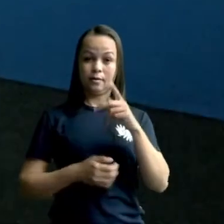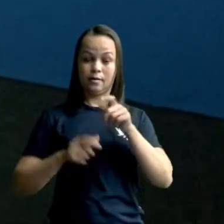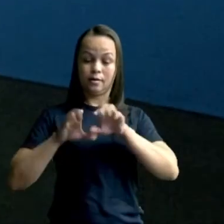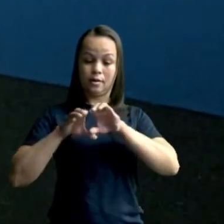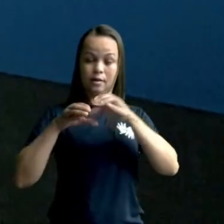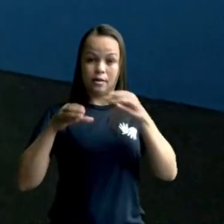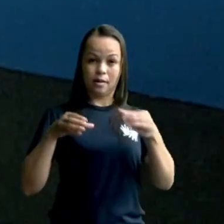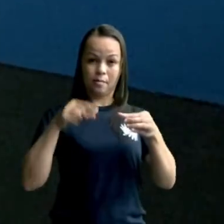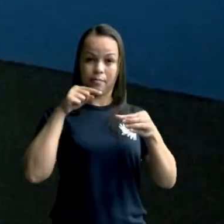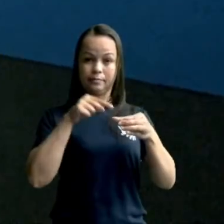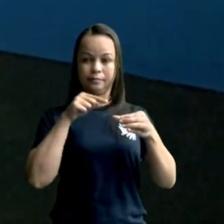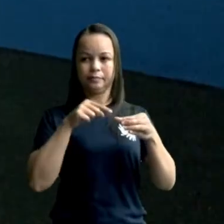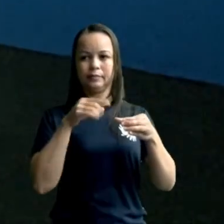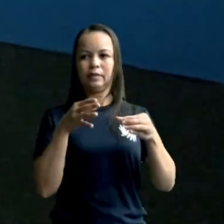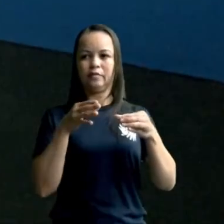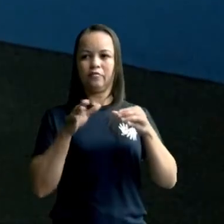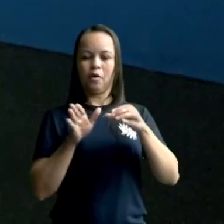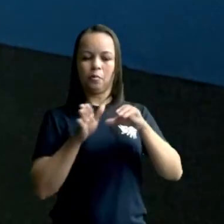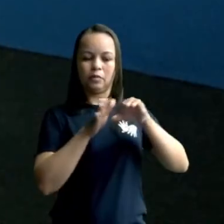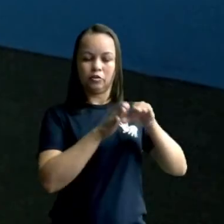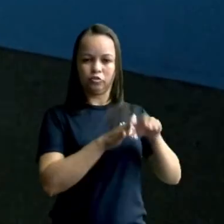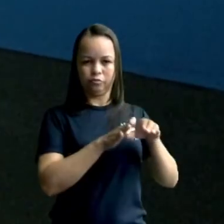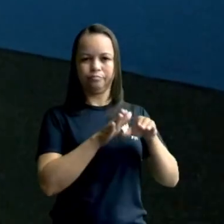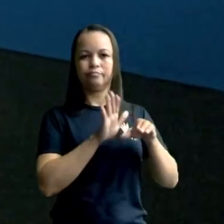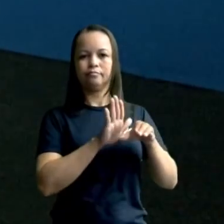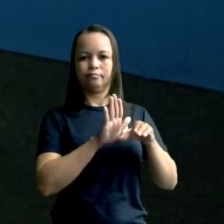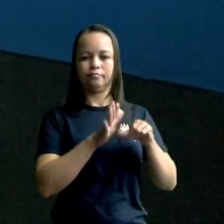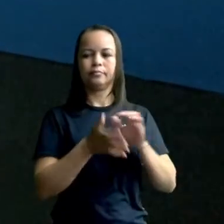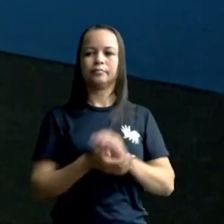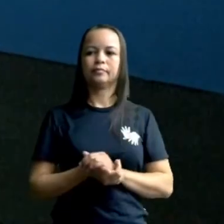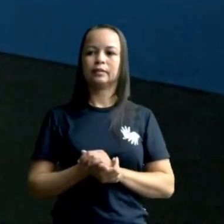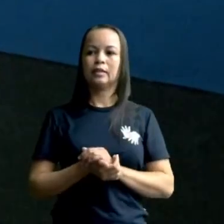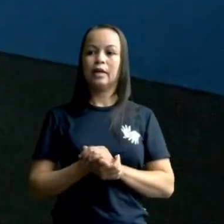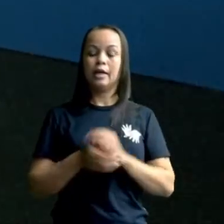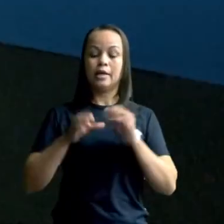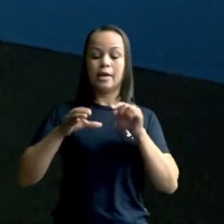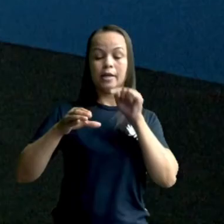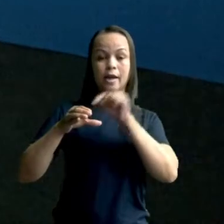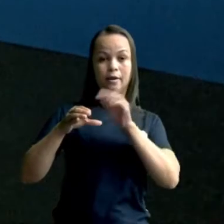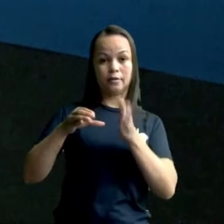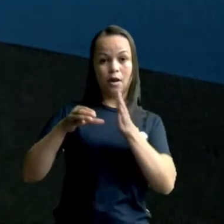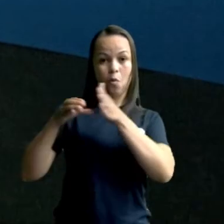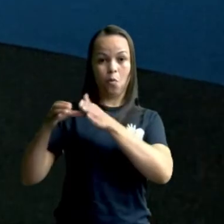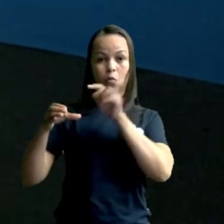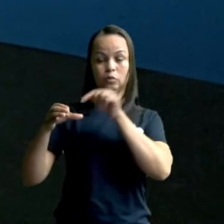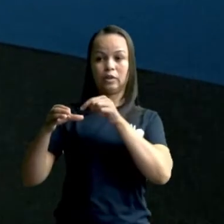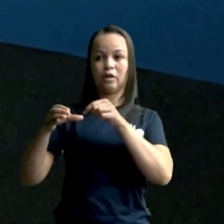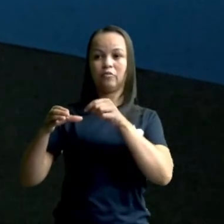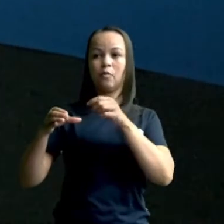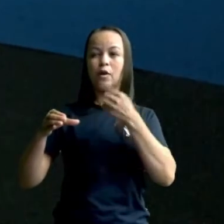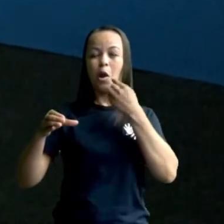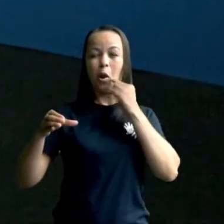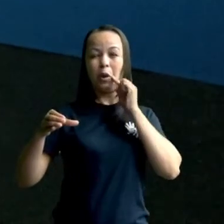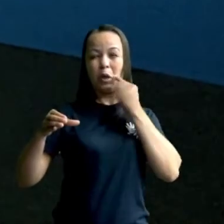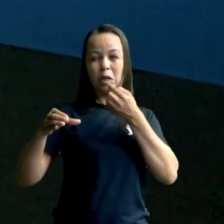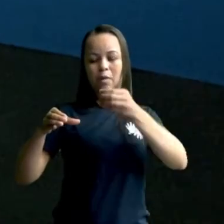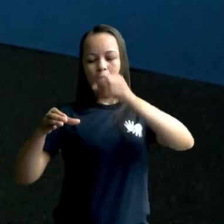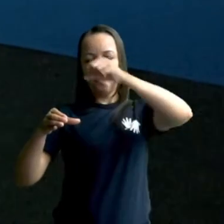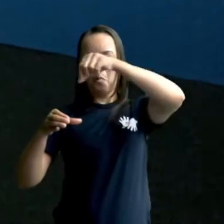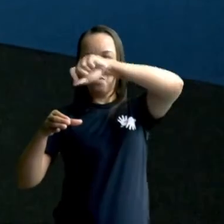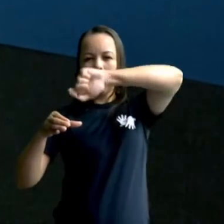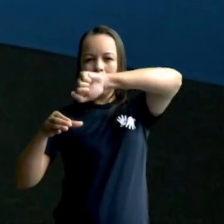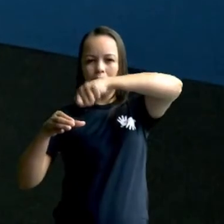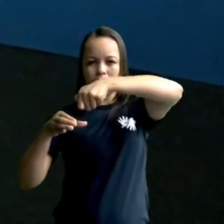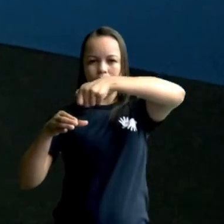aqui, nós vamos deixar ela sem nada, tá certo? E essa daqui, nós vamos colocar algumas gotinhas de